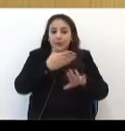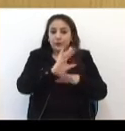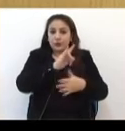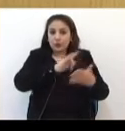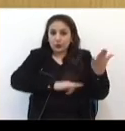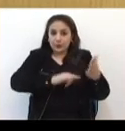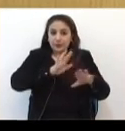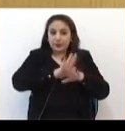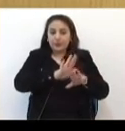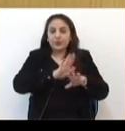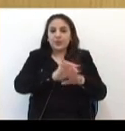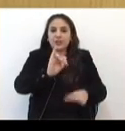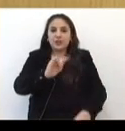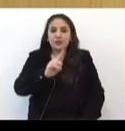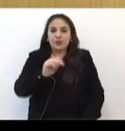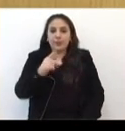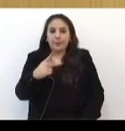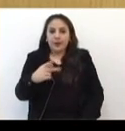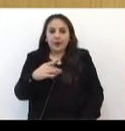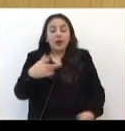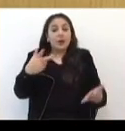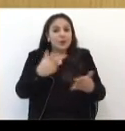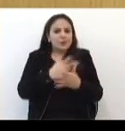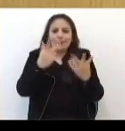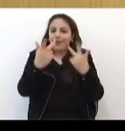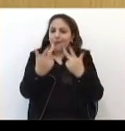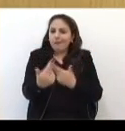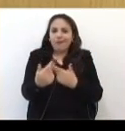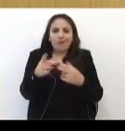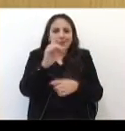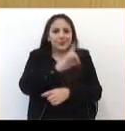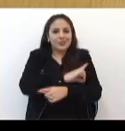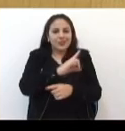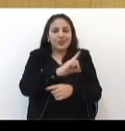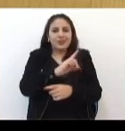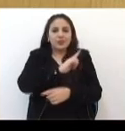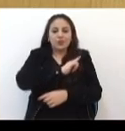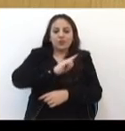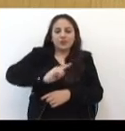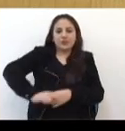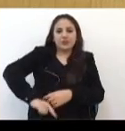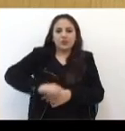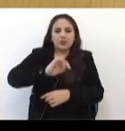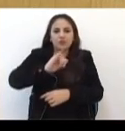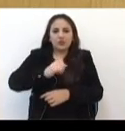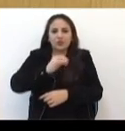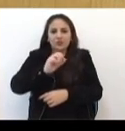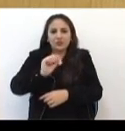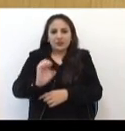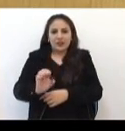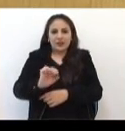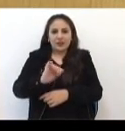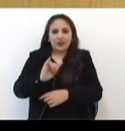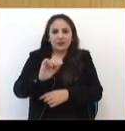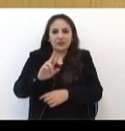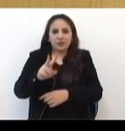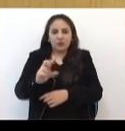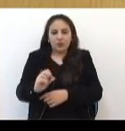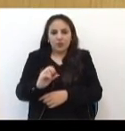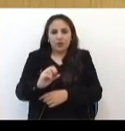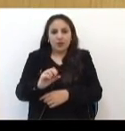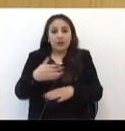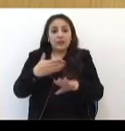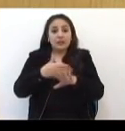a favor do IGP aconteceu no mesmo dia em que o governador José Ivo Sartori autorizou a realização